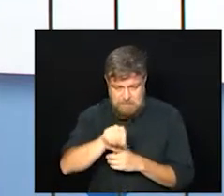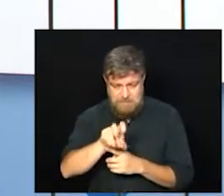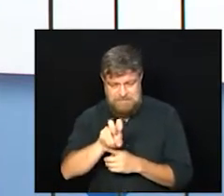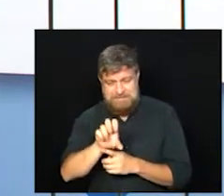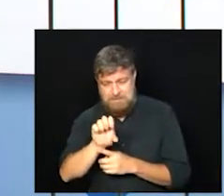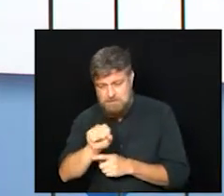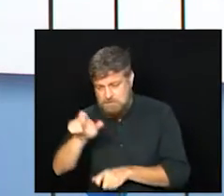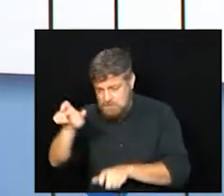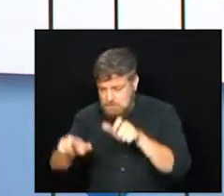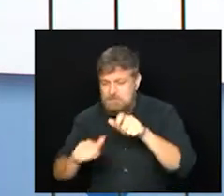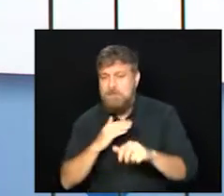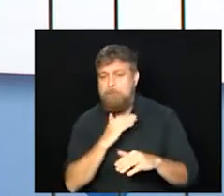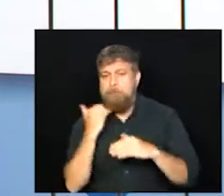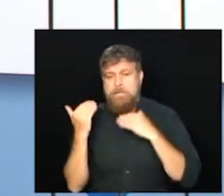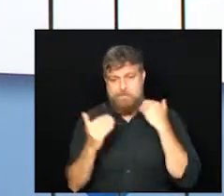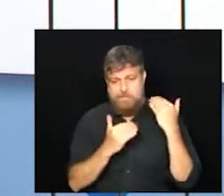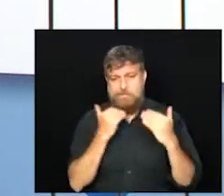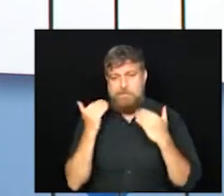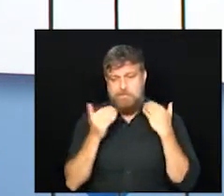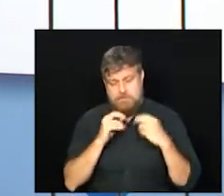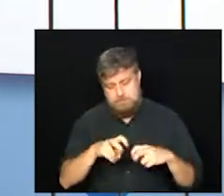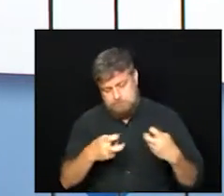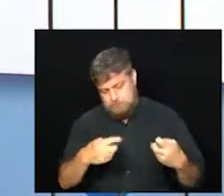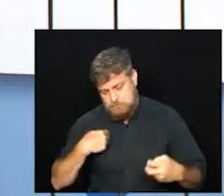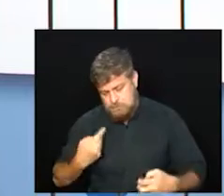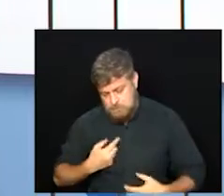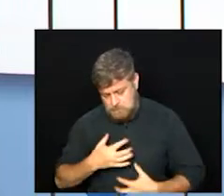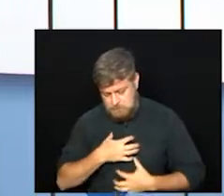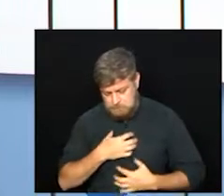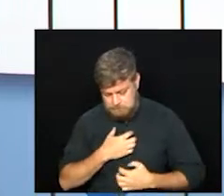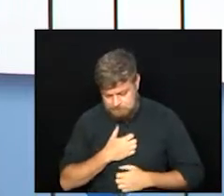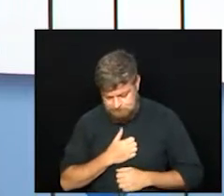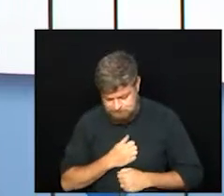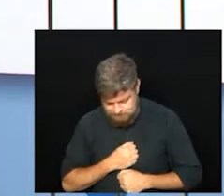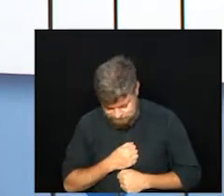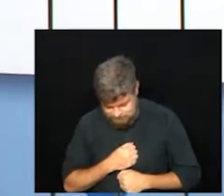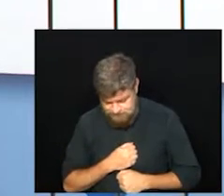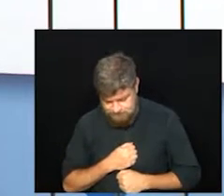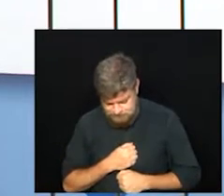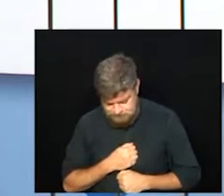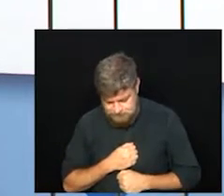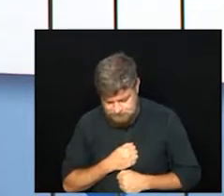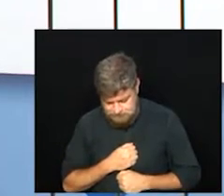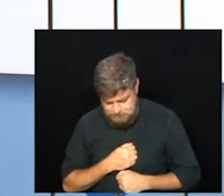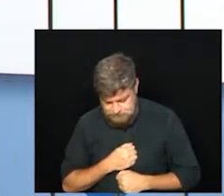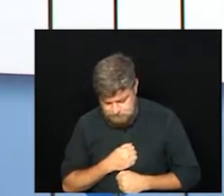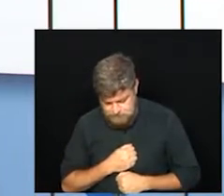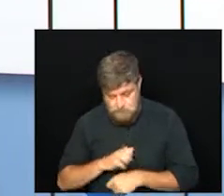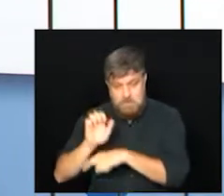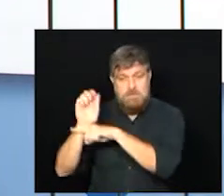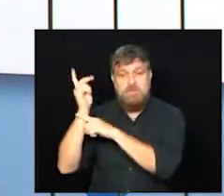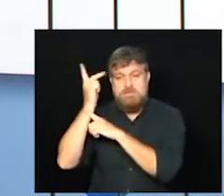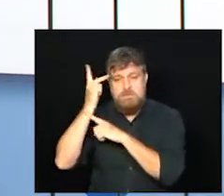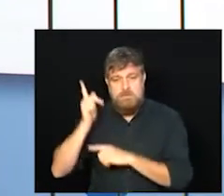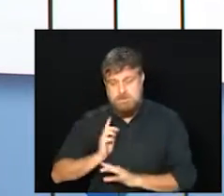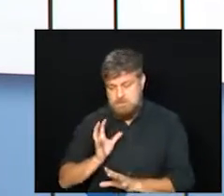569.058 óbitos devido à doença. Ficam aqui as condolências da TV Câmara Campinas. No estado de São Paulo,